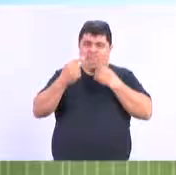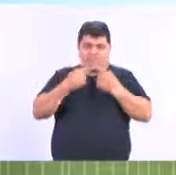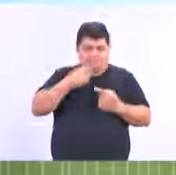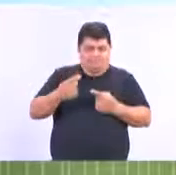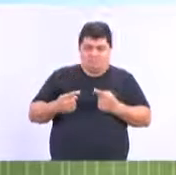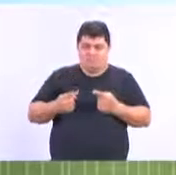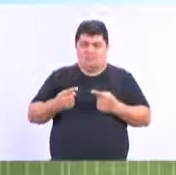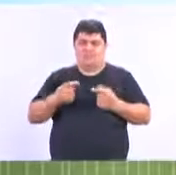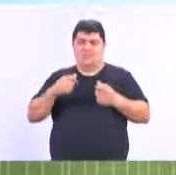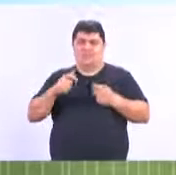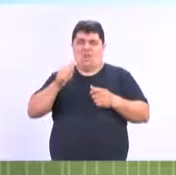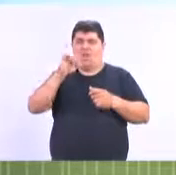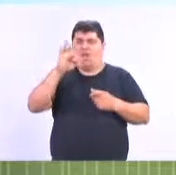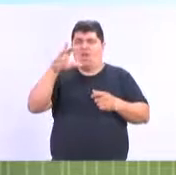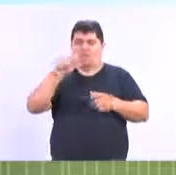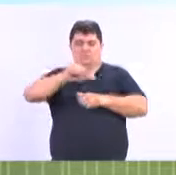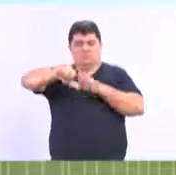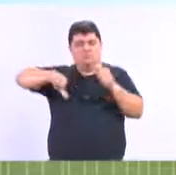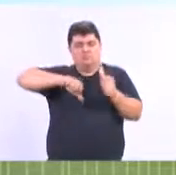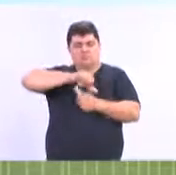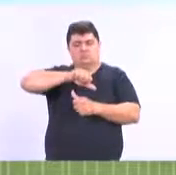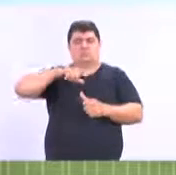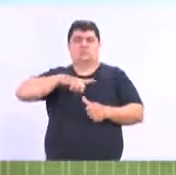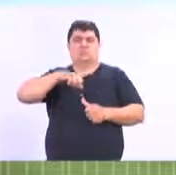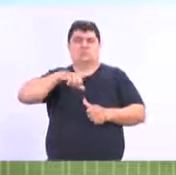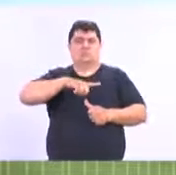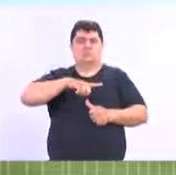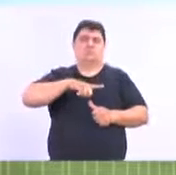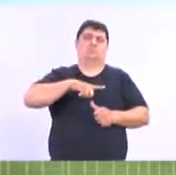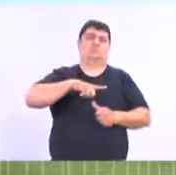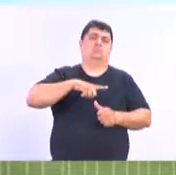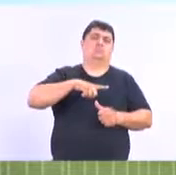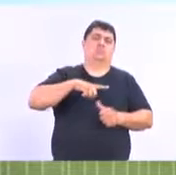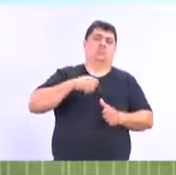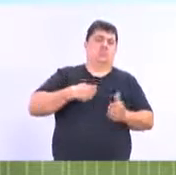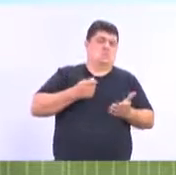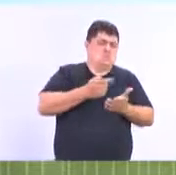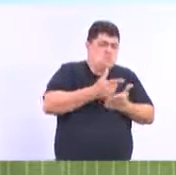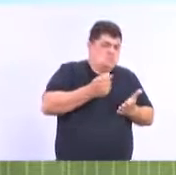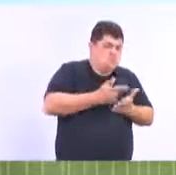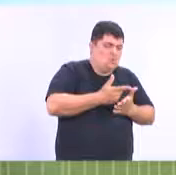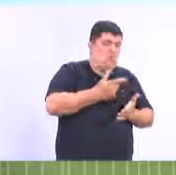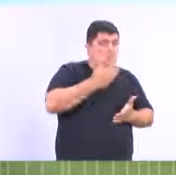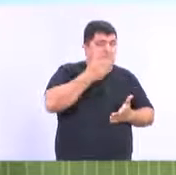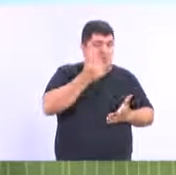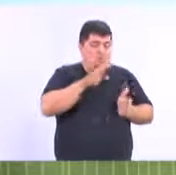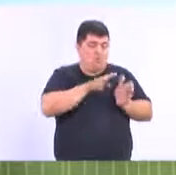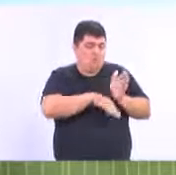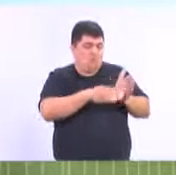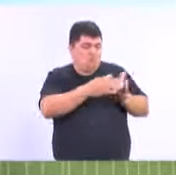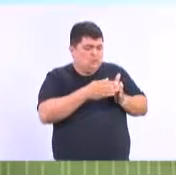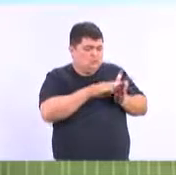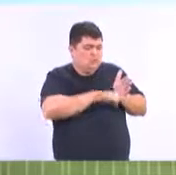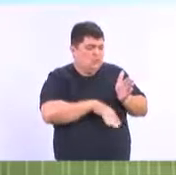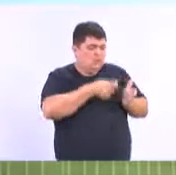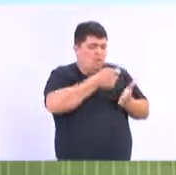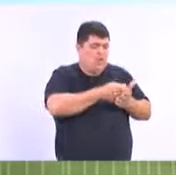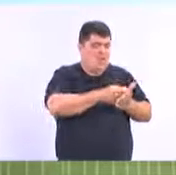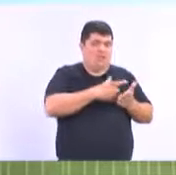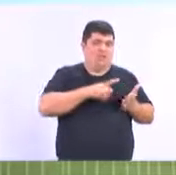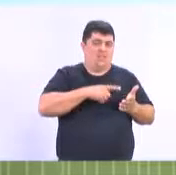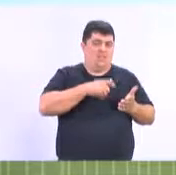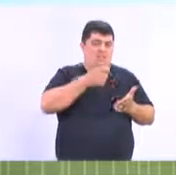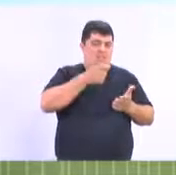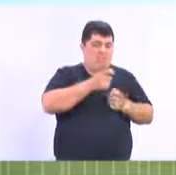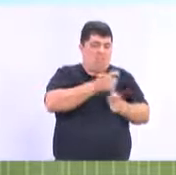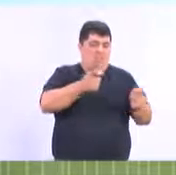começo a aumentar o ativo circulante. Se eu começar a comprar melhor, eu vou diminuir minhas dívidas também, vou diminuir o meu passivo